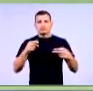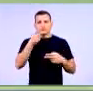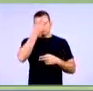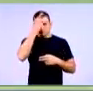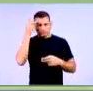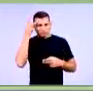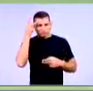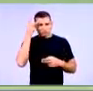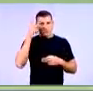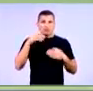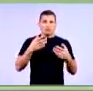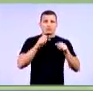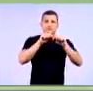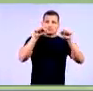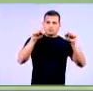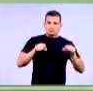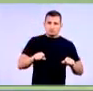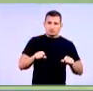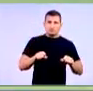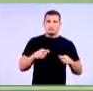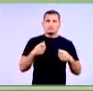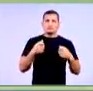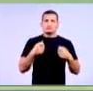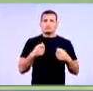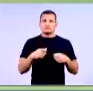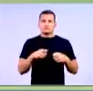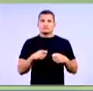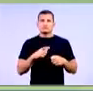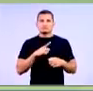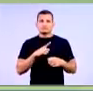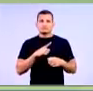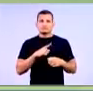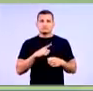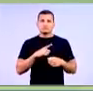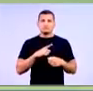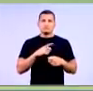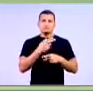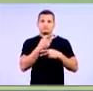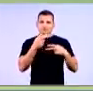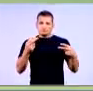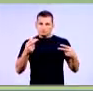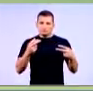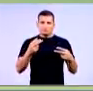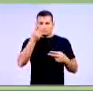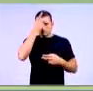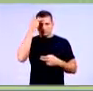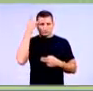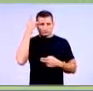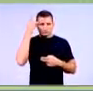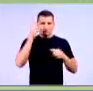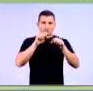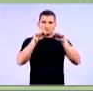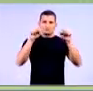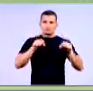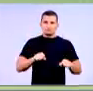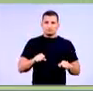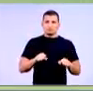sistema ele tem que refletir os dados tanto das coisas como das pessoas. Então, o sistema